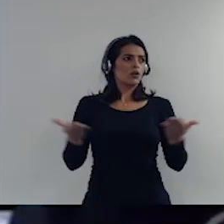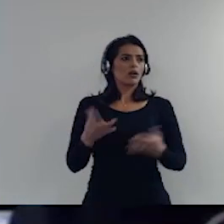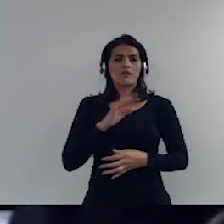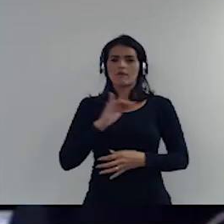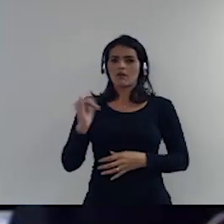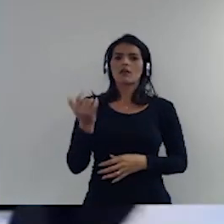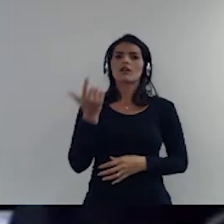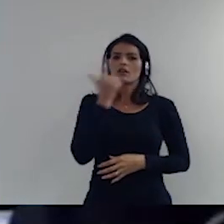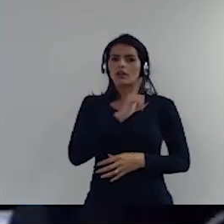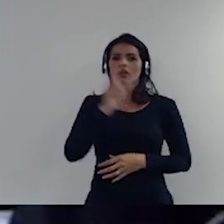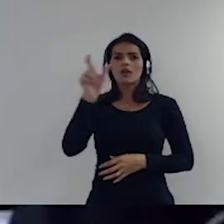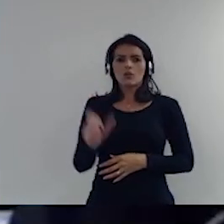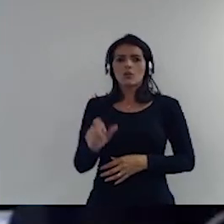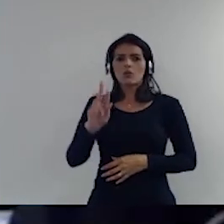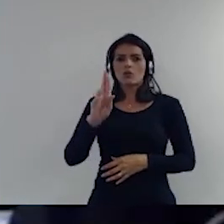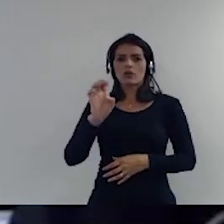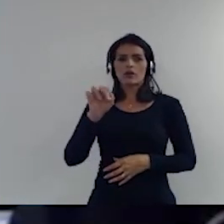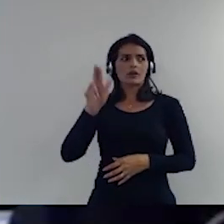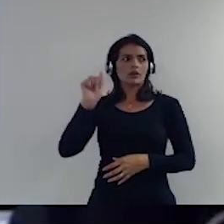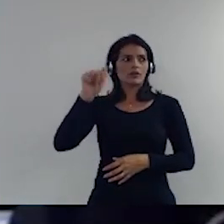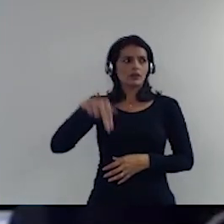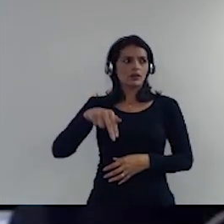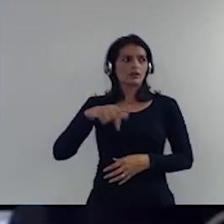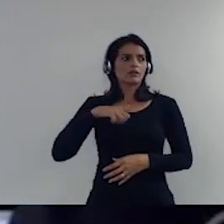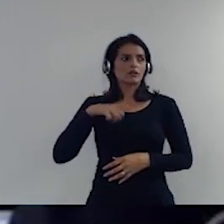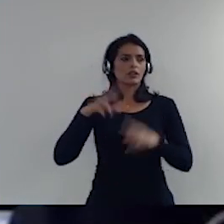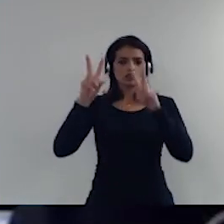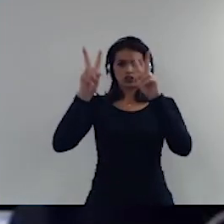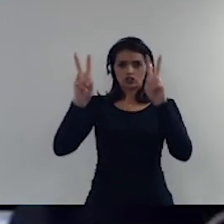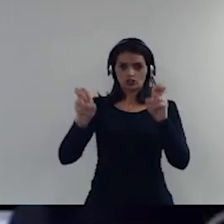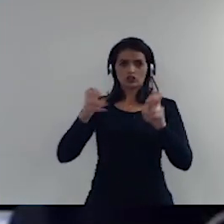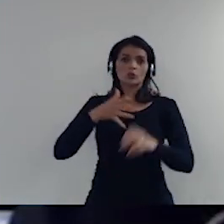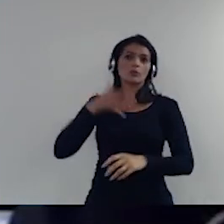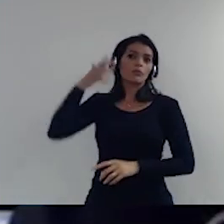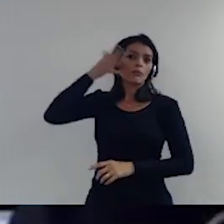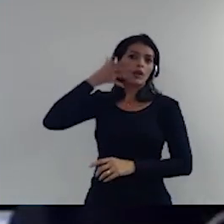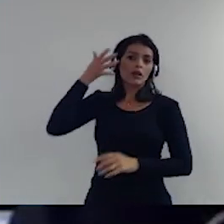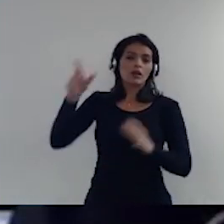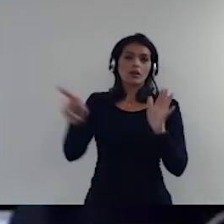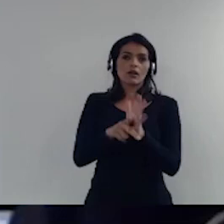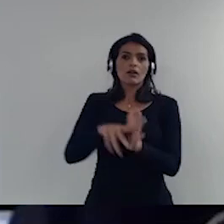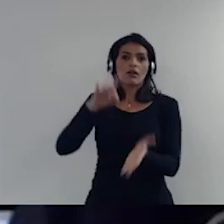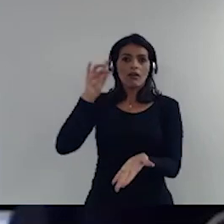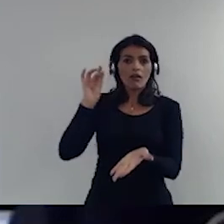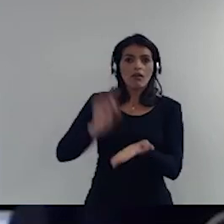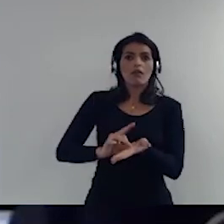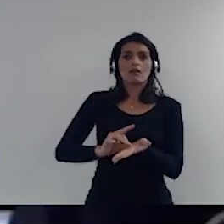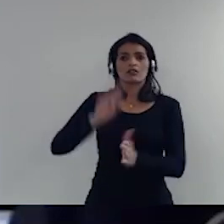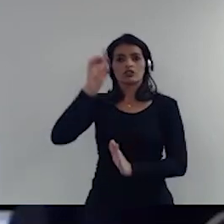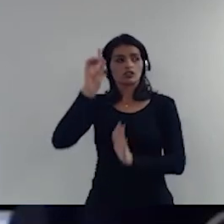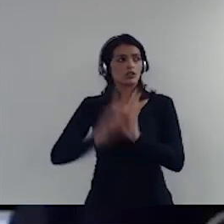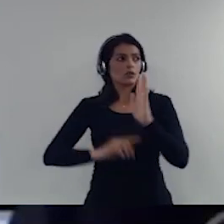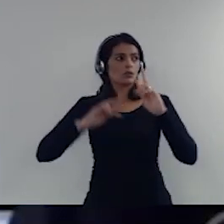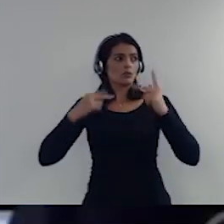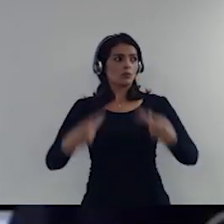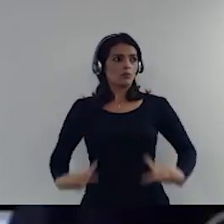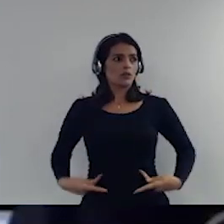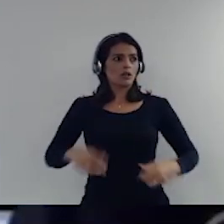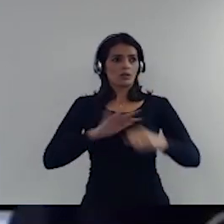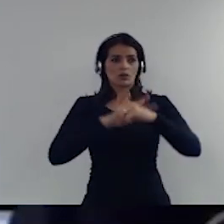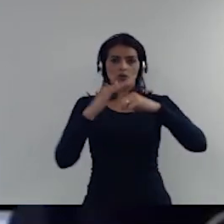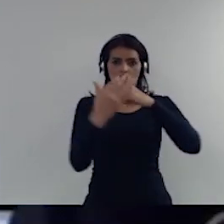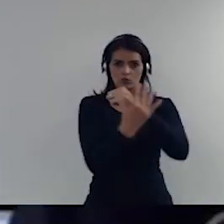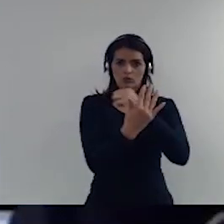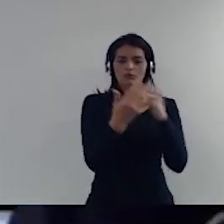na fala do doutor Renan, com o título da palestra Efetividade dos Direitos Humanos na Coronacrise.